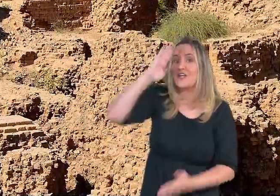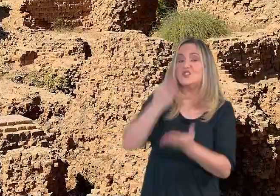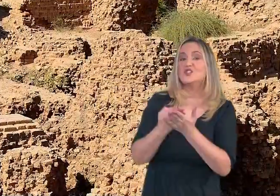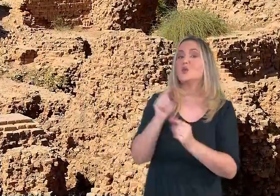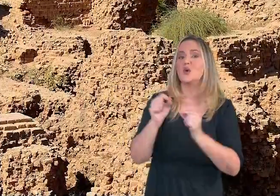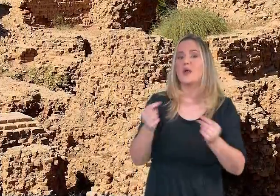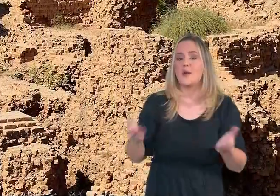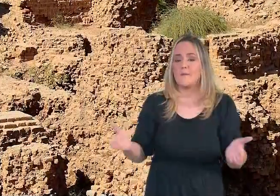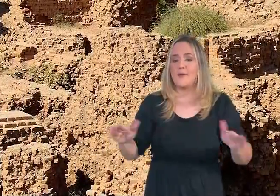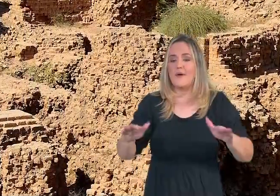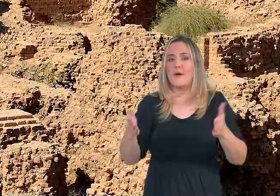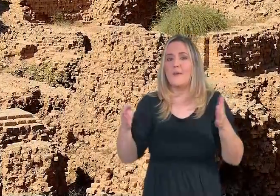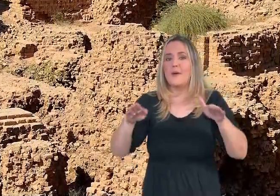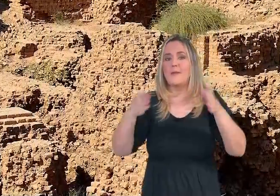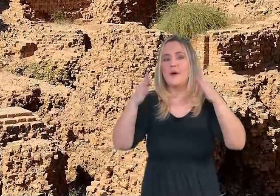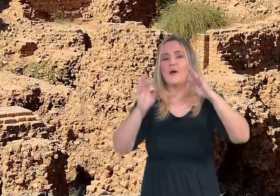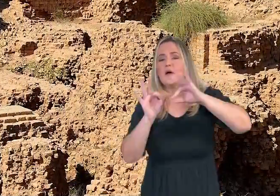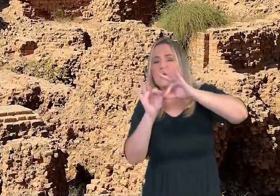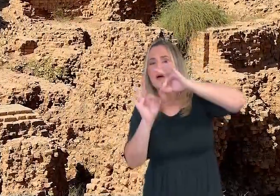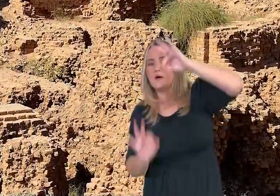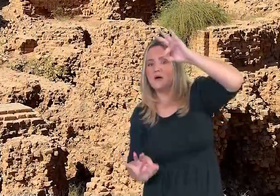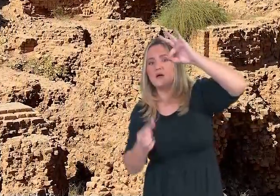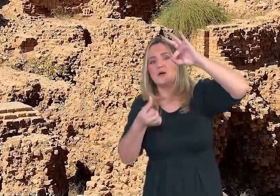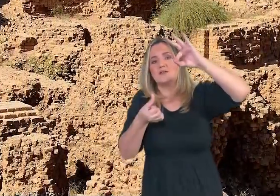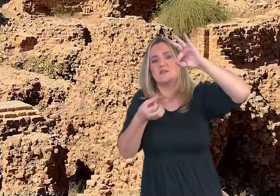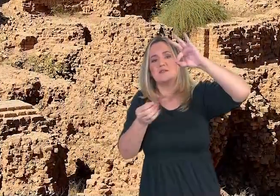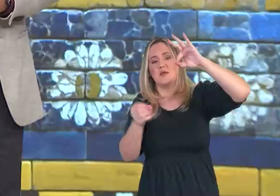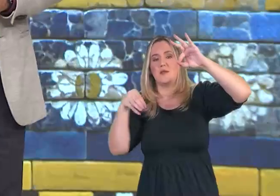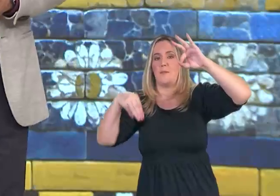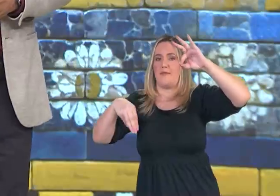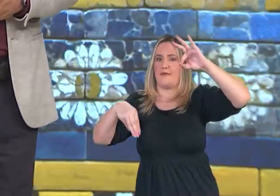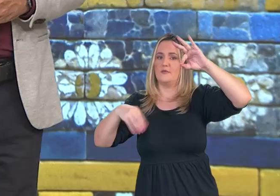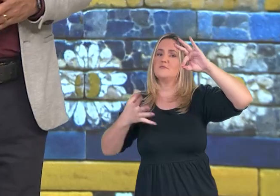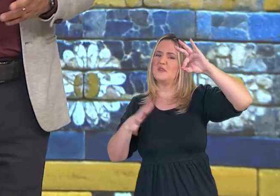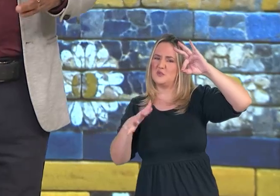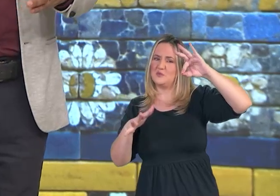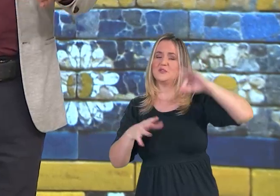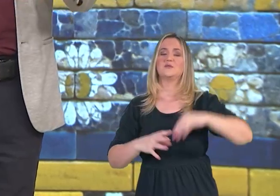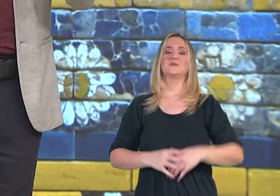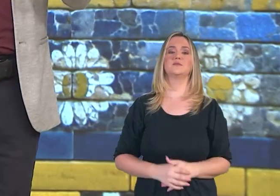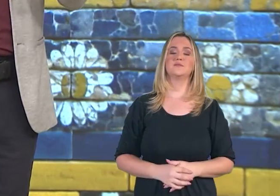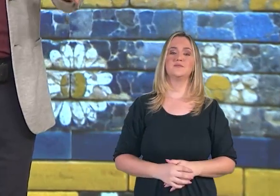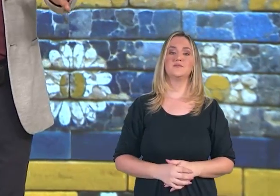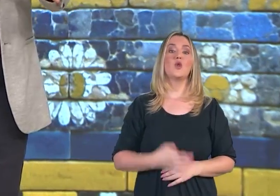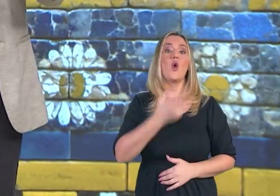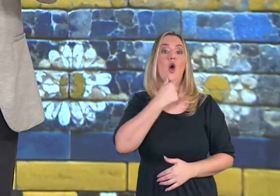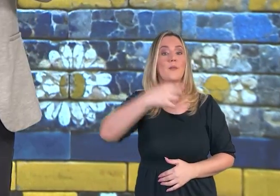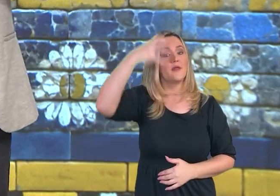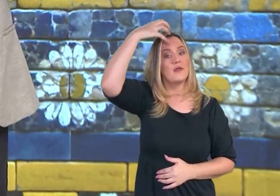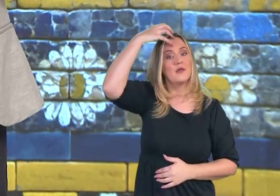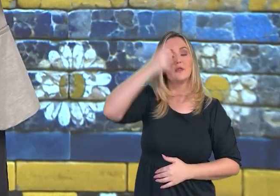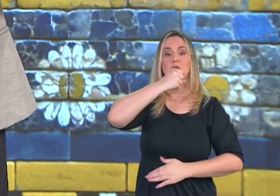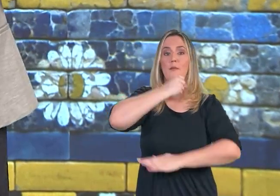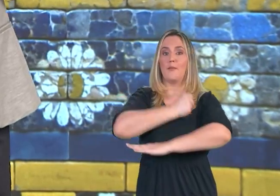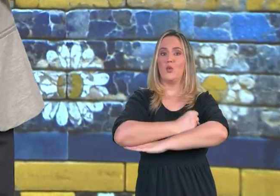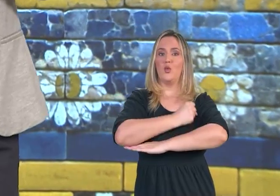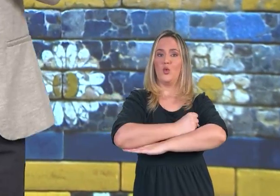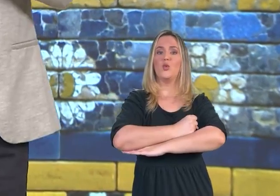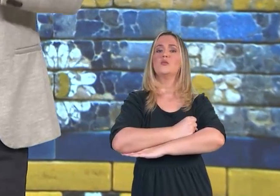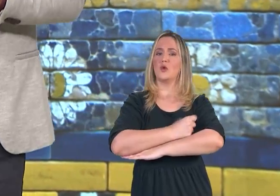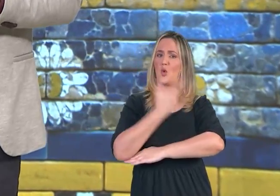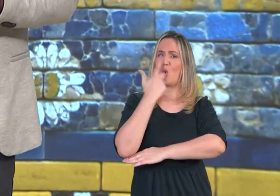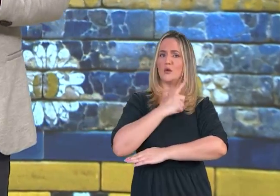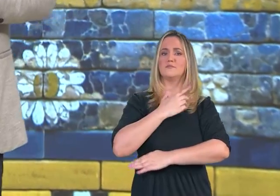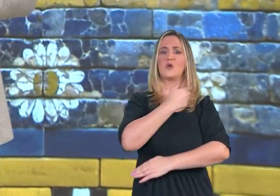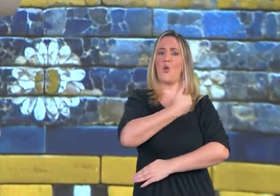que o edifício teria cerca de 60 metros de altura. Nabucodonosor era um estadista e também um